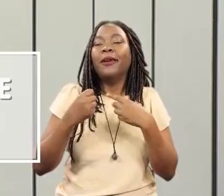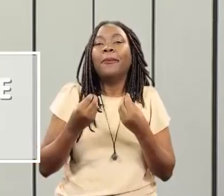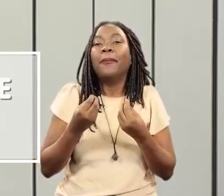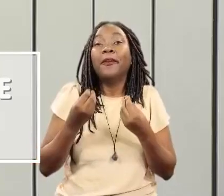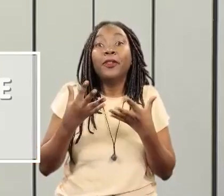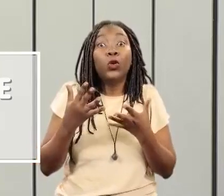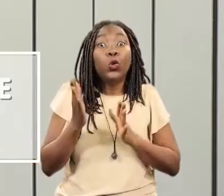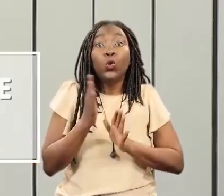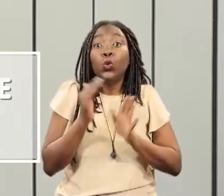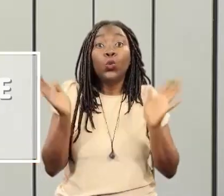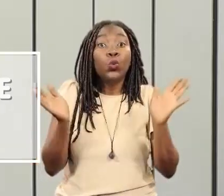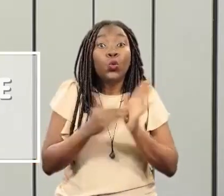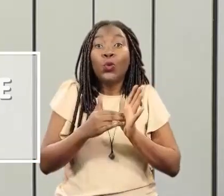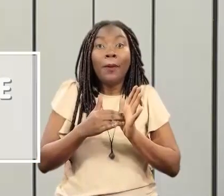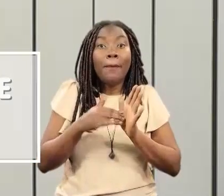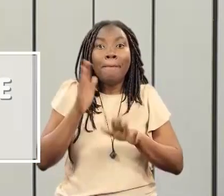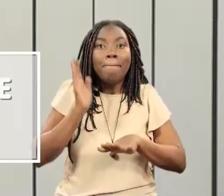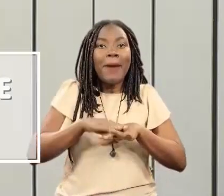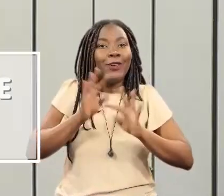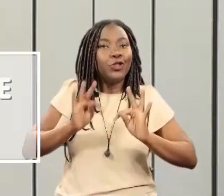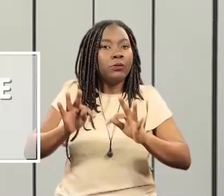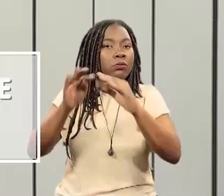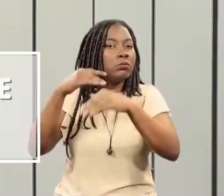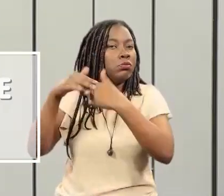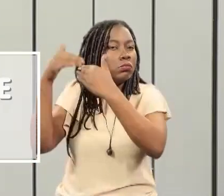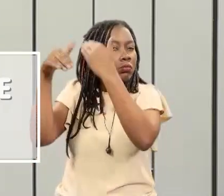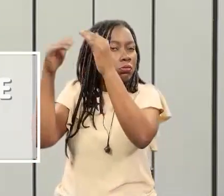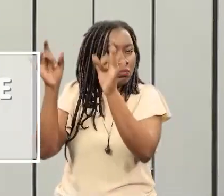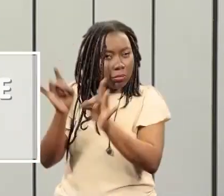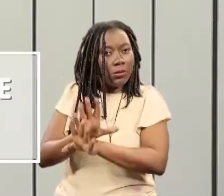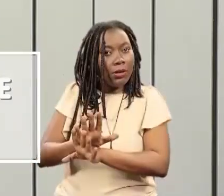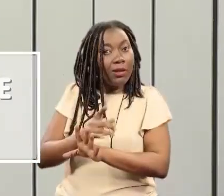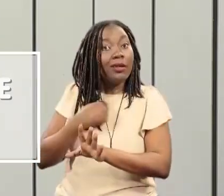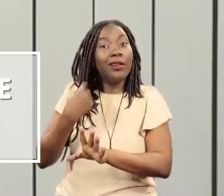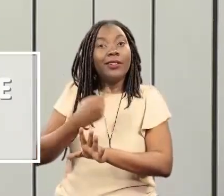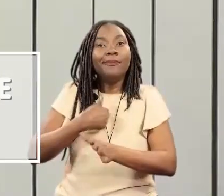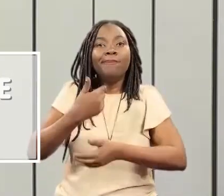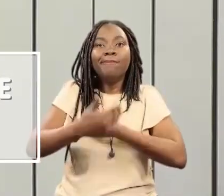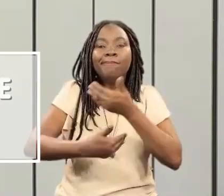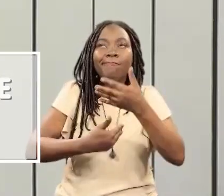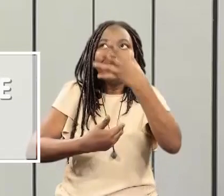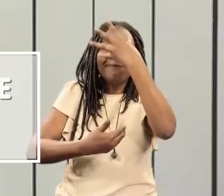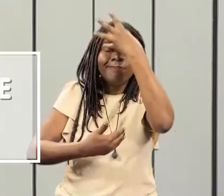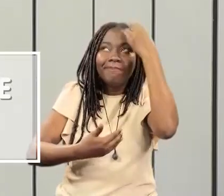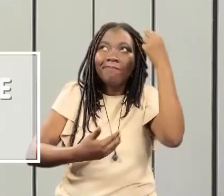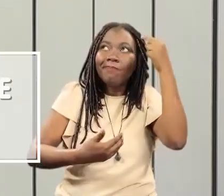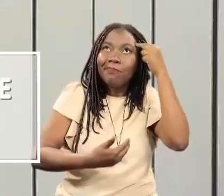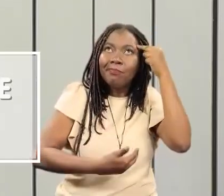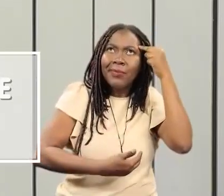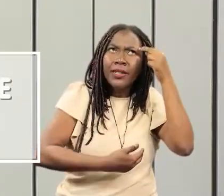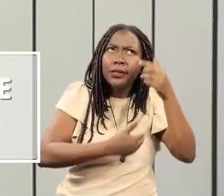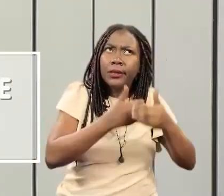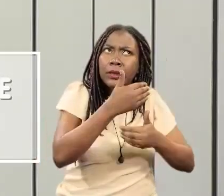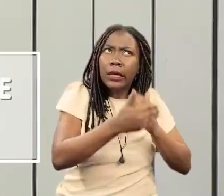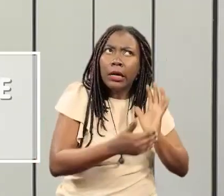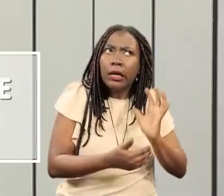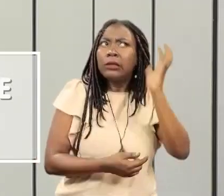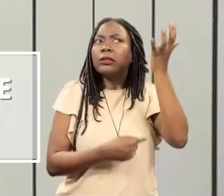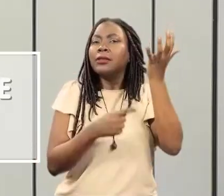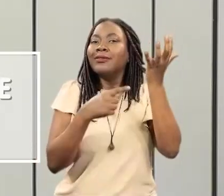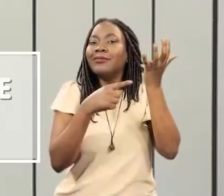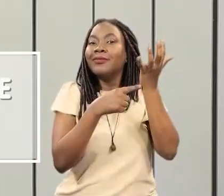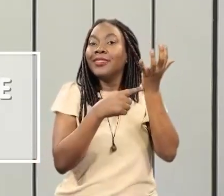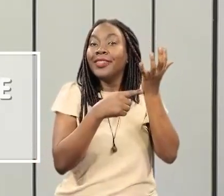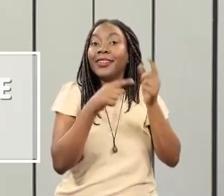tudo fique mais tecnológico ainda, e aí a gente acaba não pensando nas consequências disso em médio